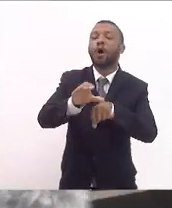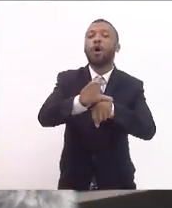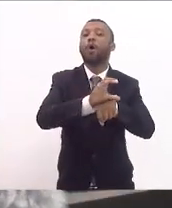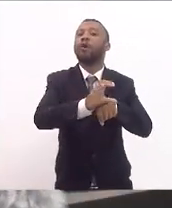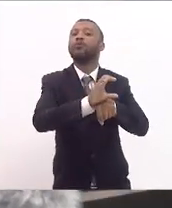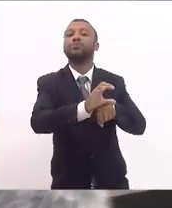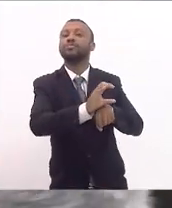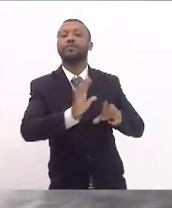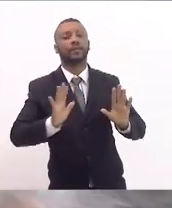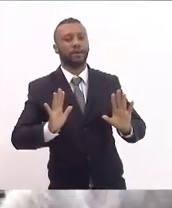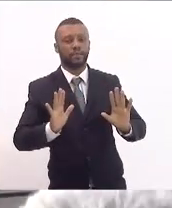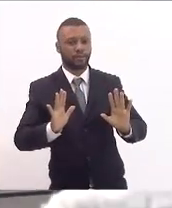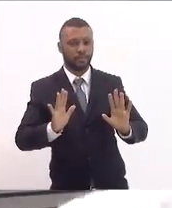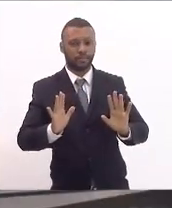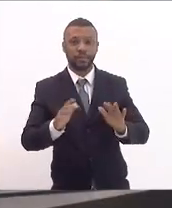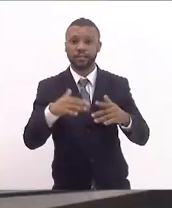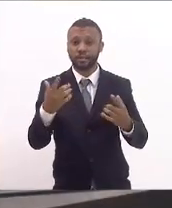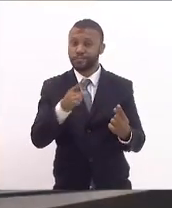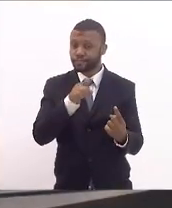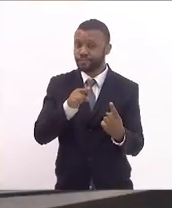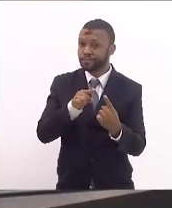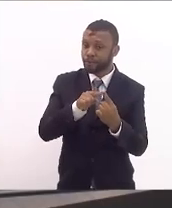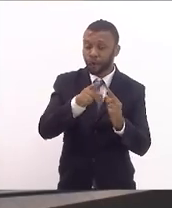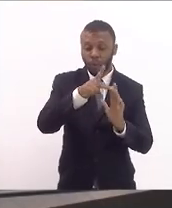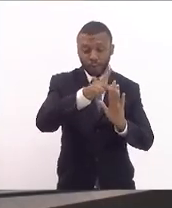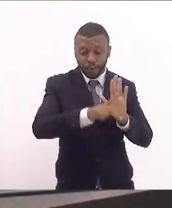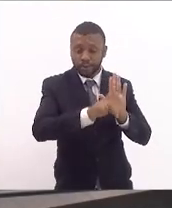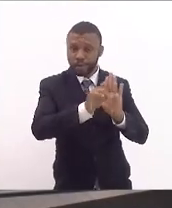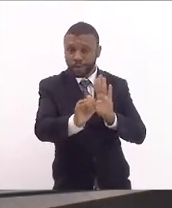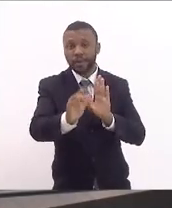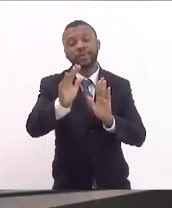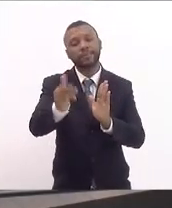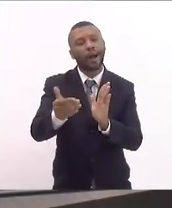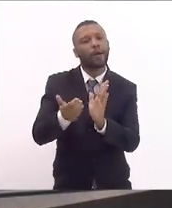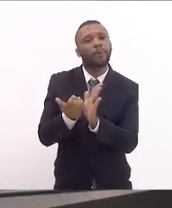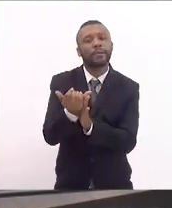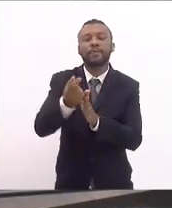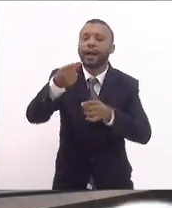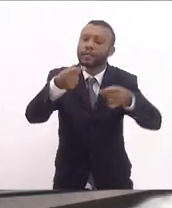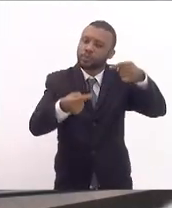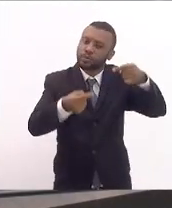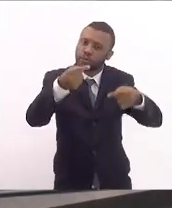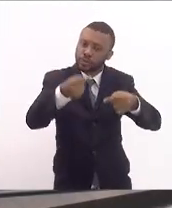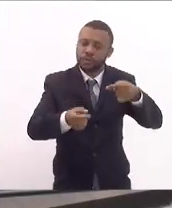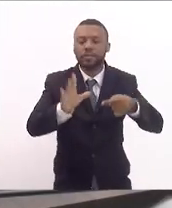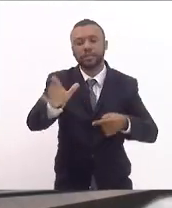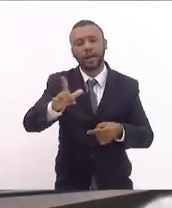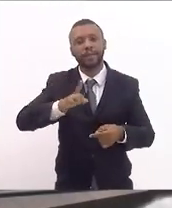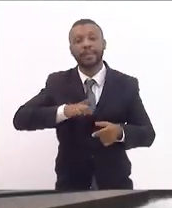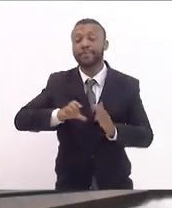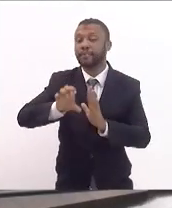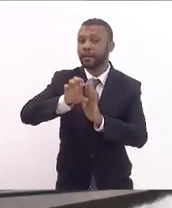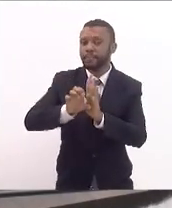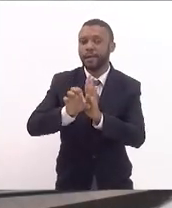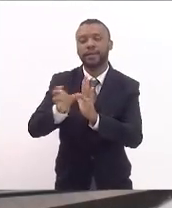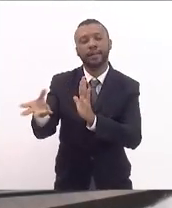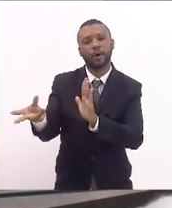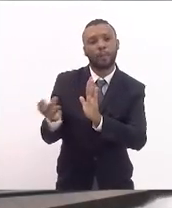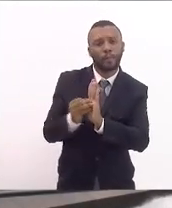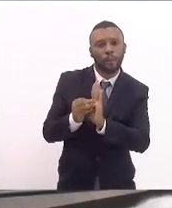bom Então nesse sentido projeto já vem a pauta já recebeu emendas